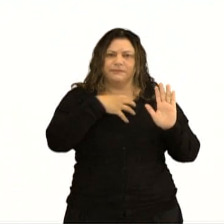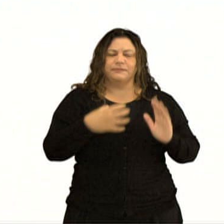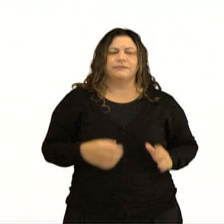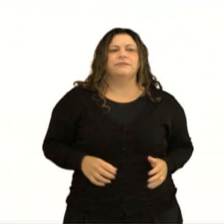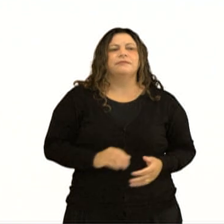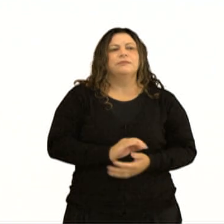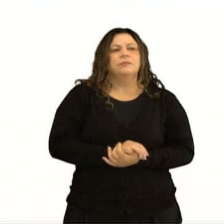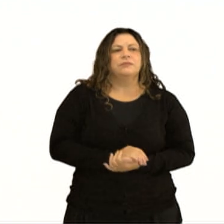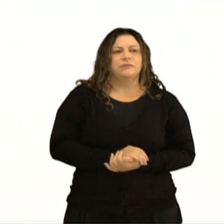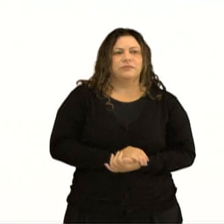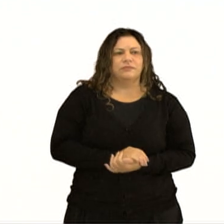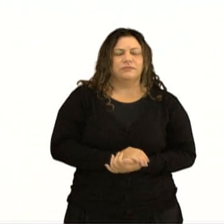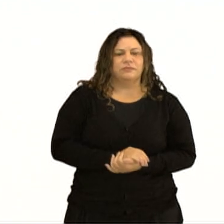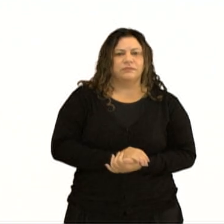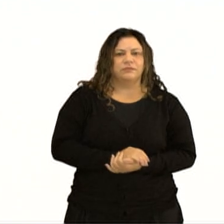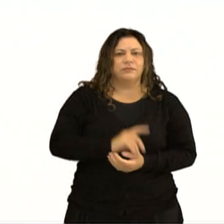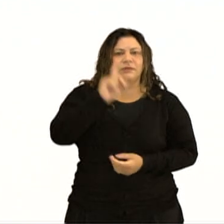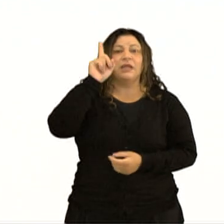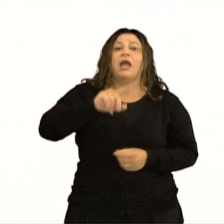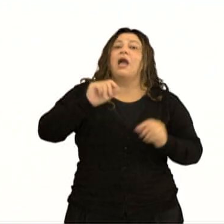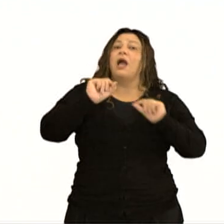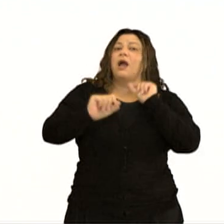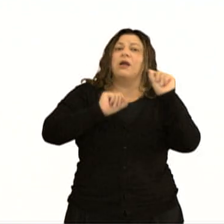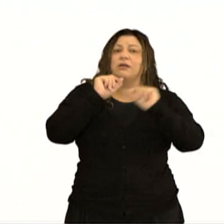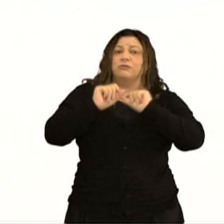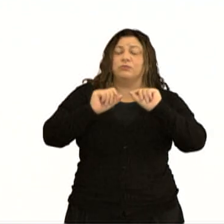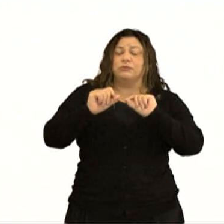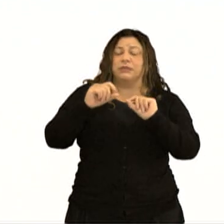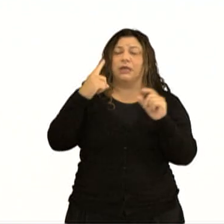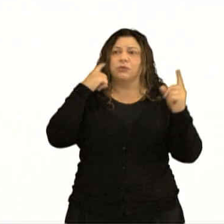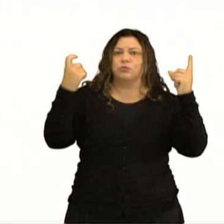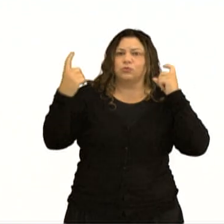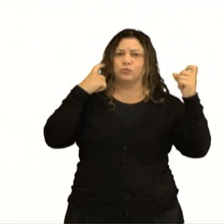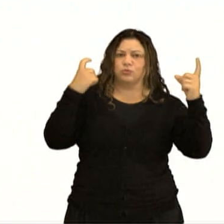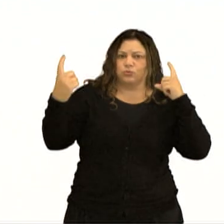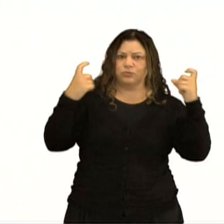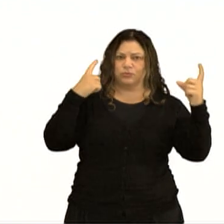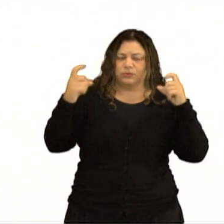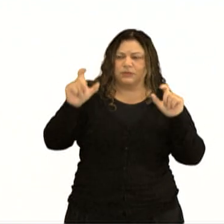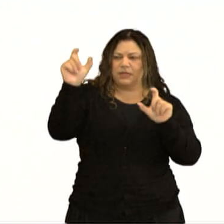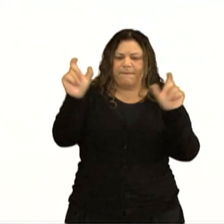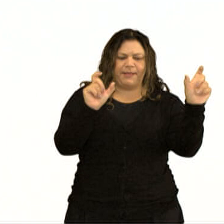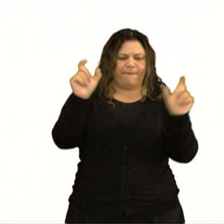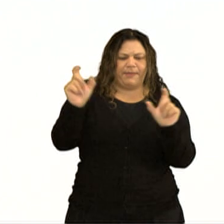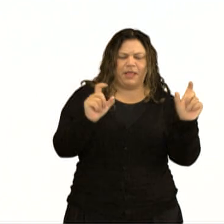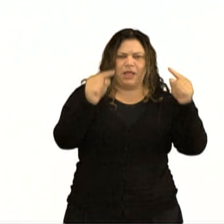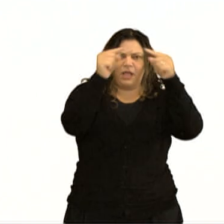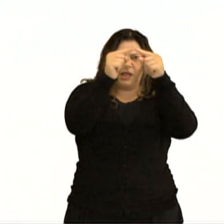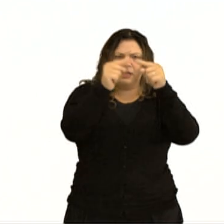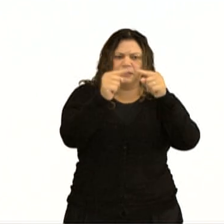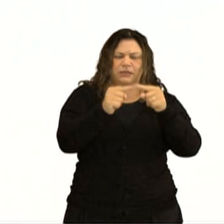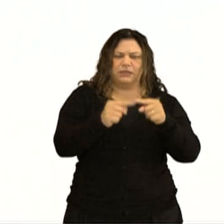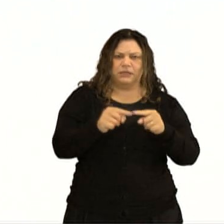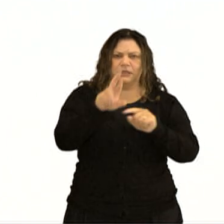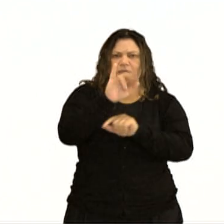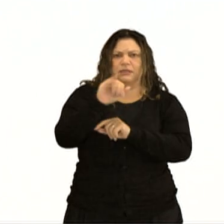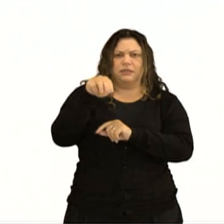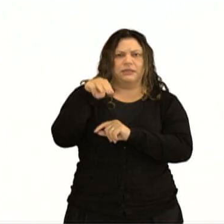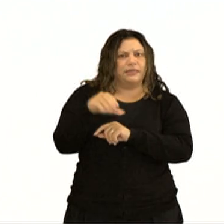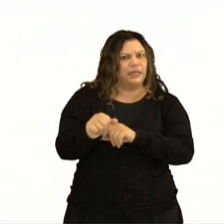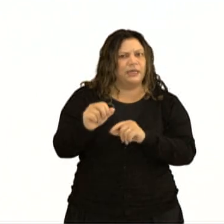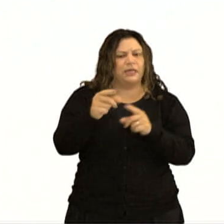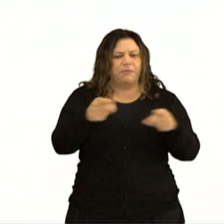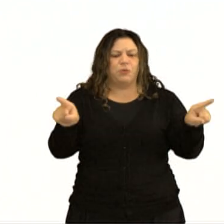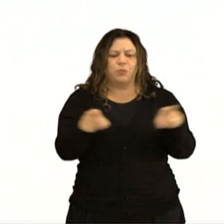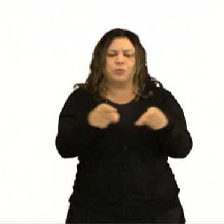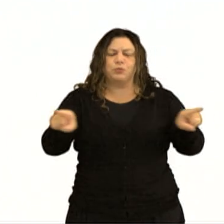leitor. Há recursos sonoros? Você empregou sonoridade nas palavras? Há rimas? Ou então apenas uma